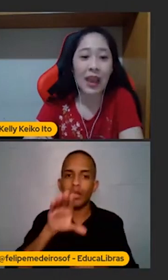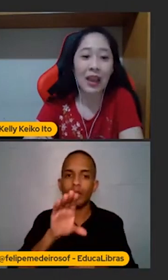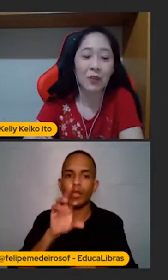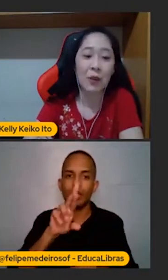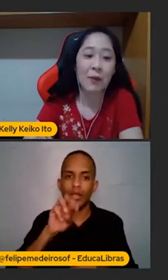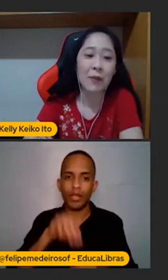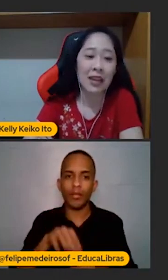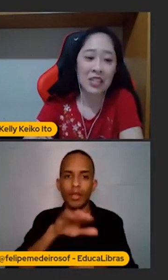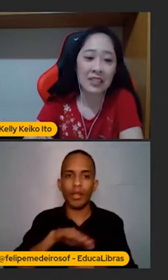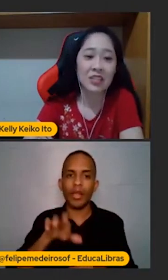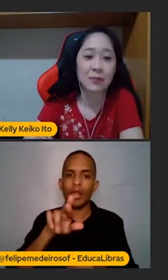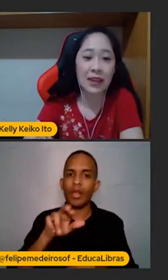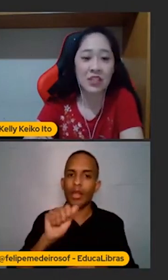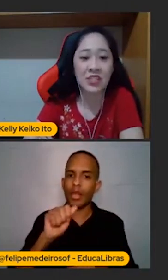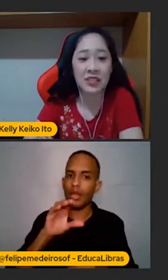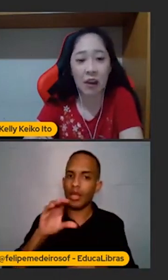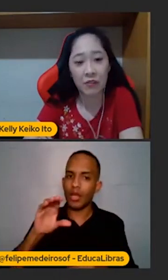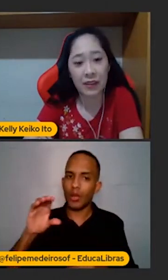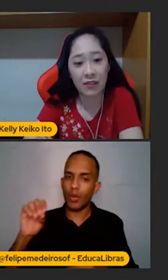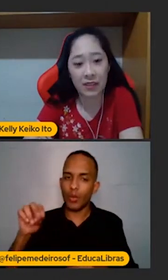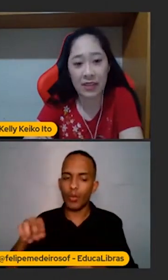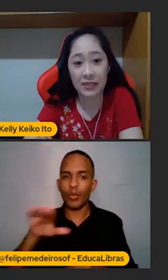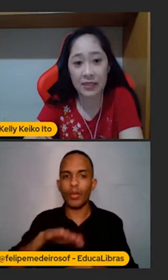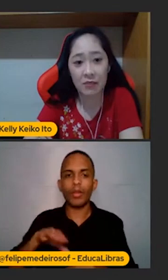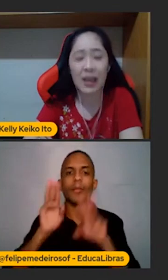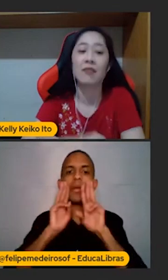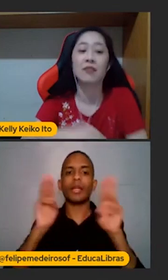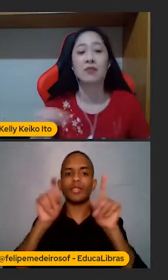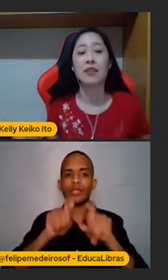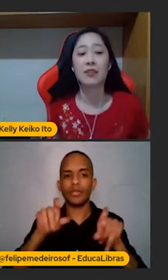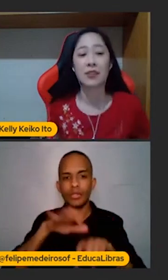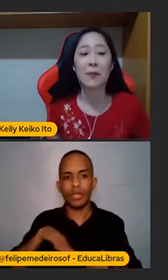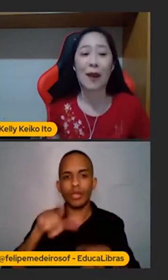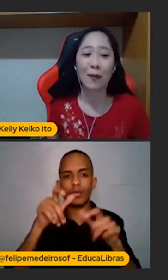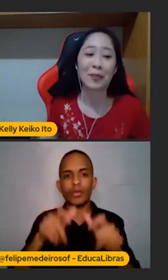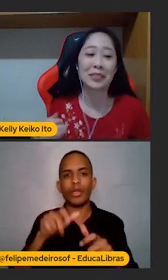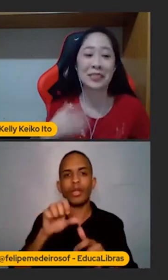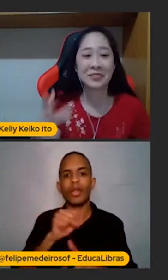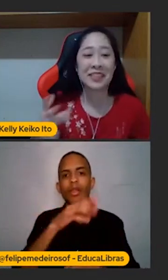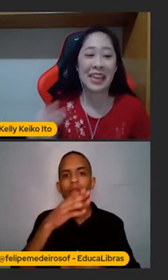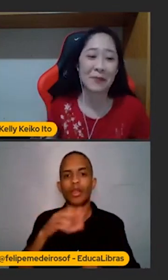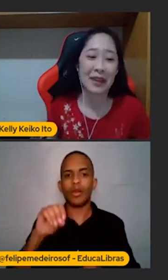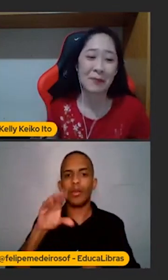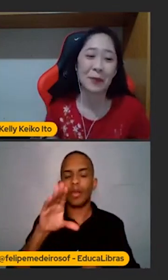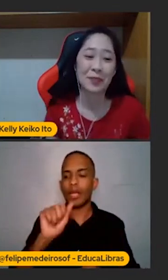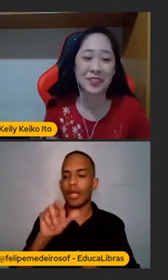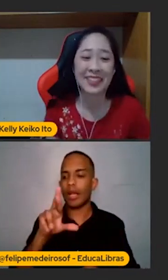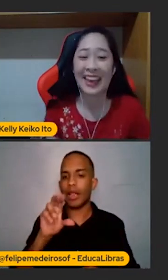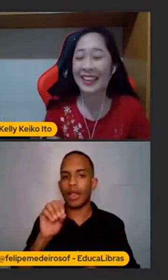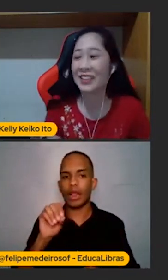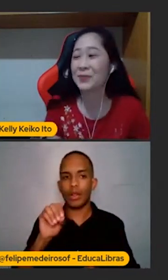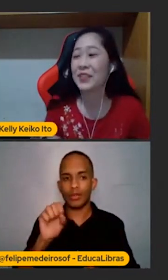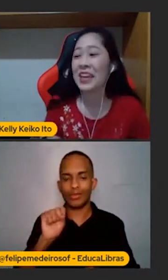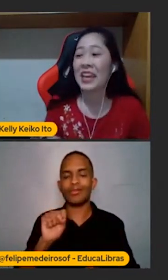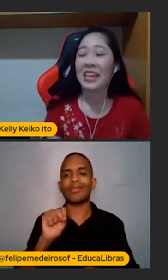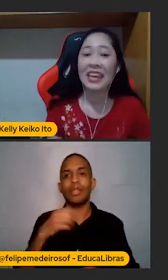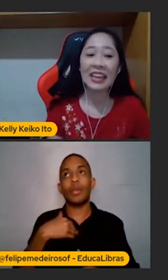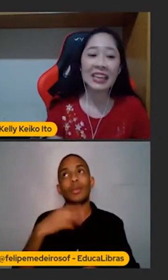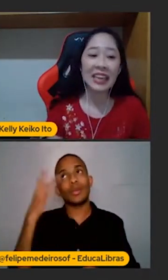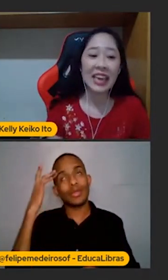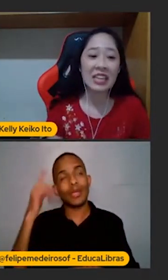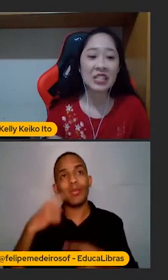racum A Raquel é uma agência de marketing digital que fica localizado em São Carlos no interior de São Paulo mas vê se você consegue reparar pelo meu sotaque